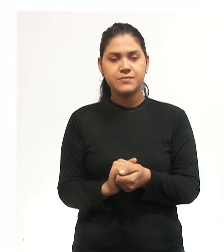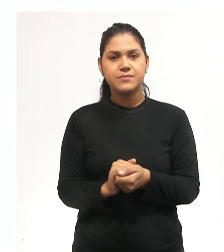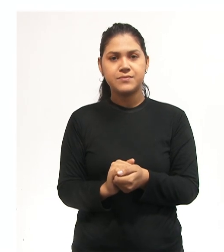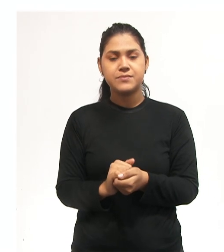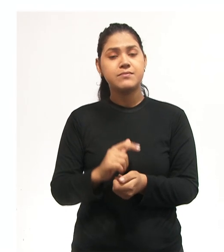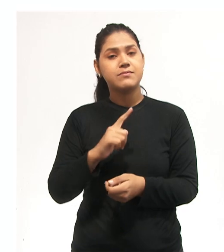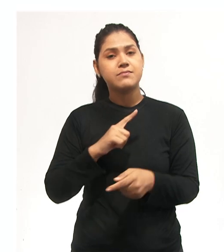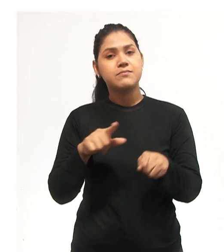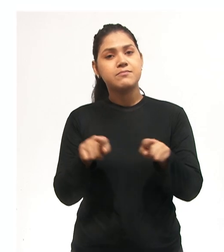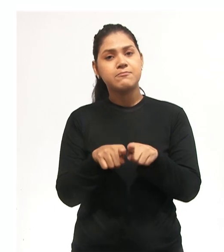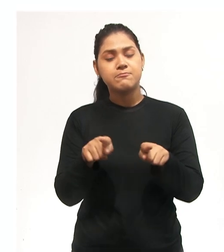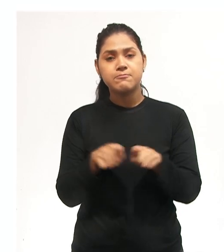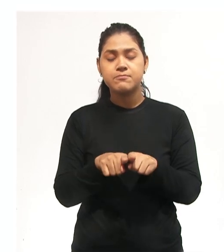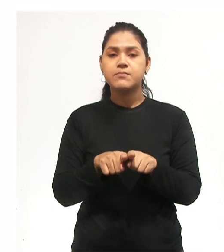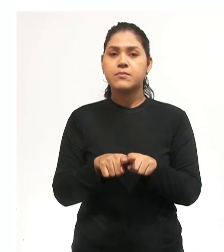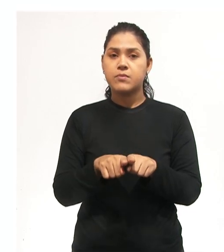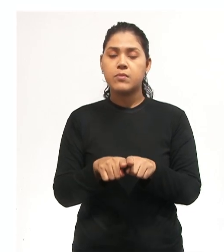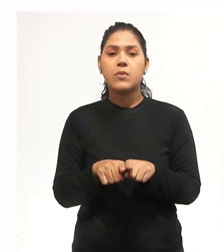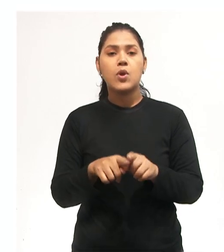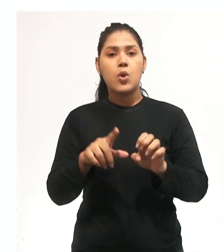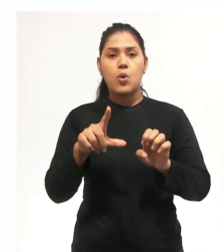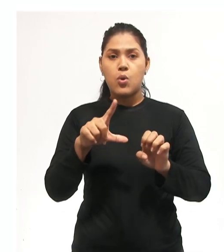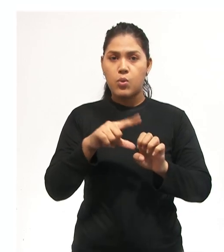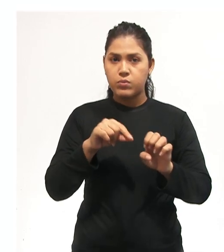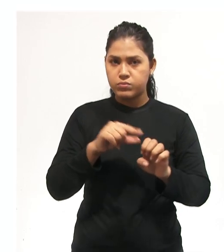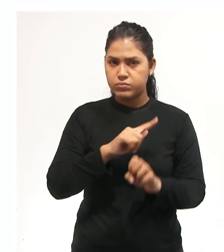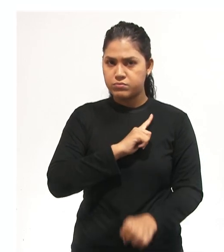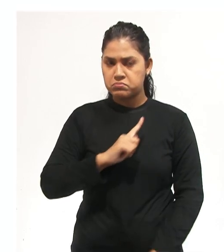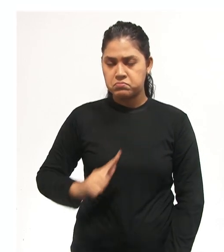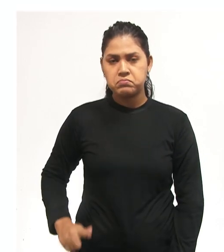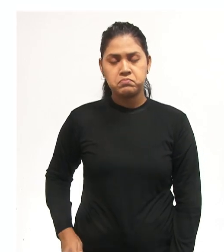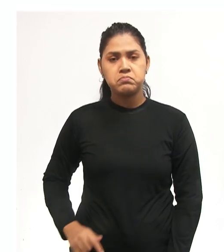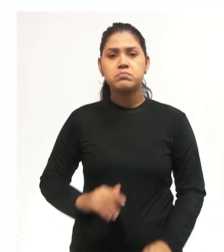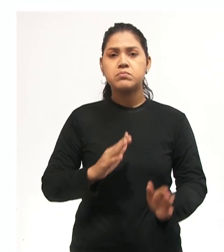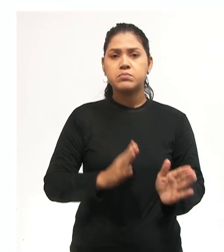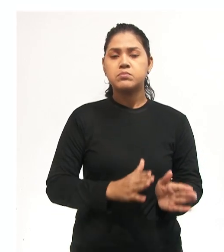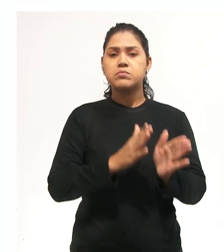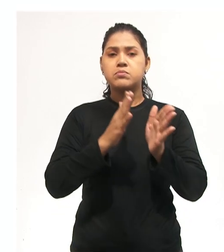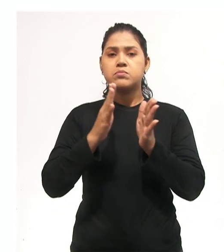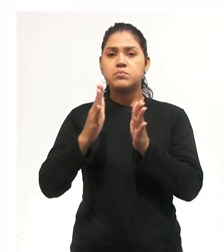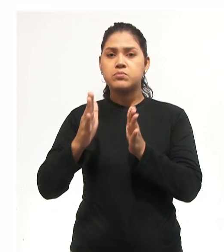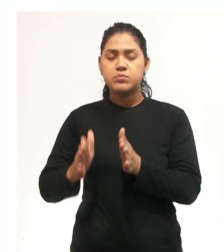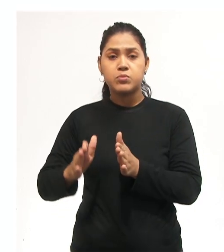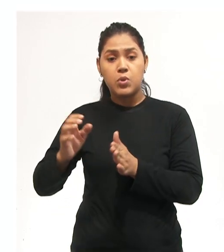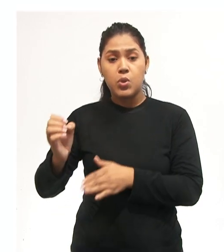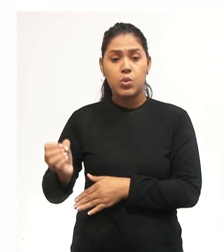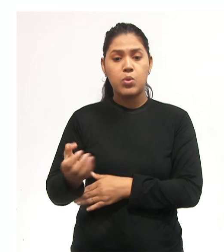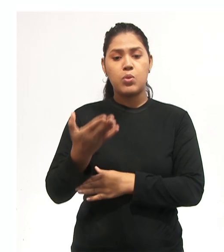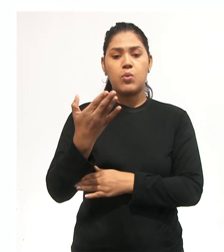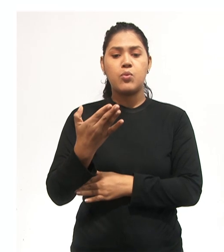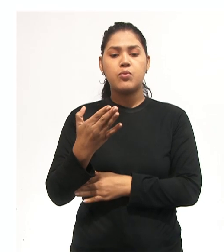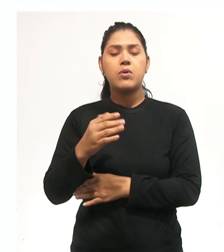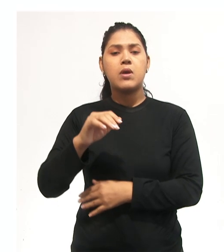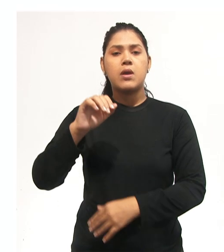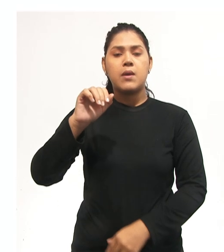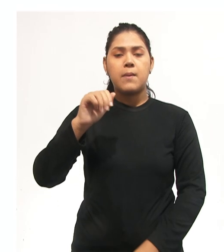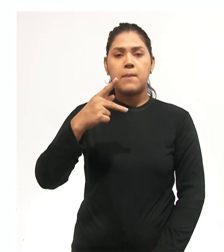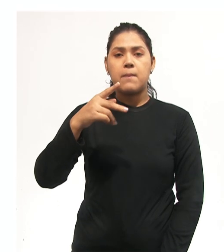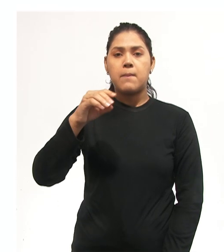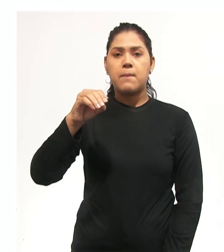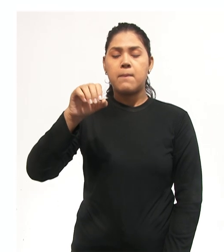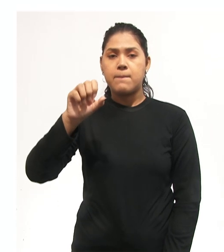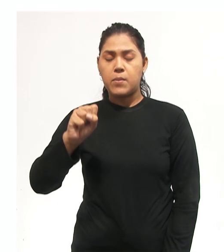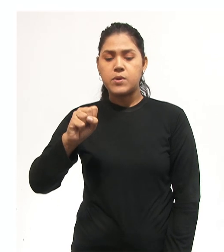sequência, o Estado pós-nova gestão pública, né, que é um Estado voltado mais para governança e parcerias. Construção